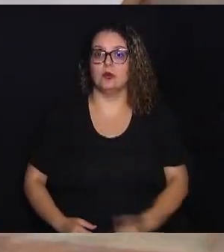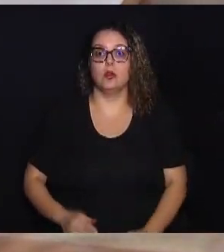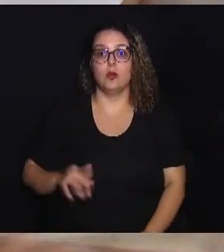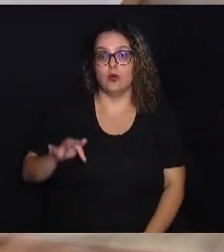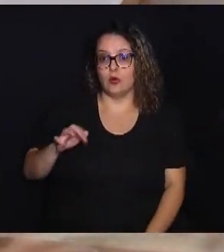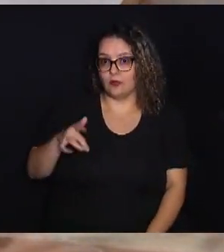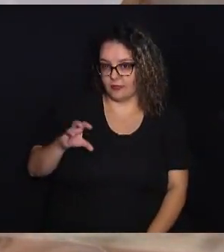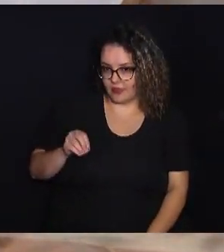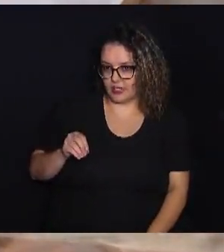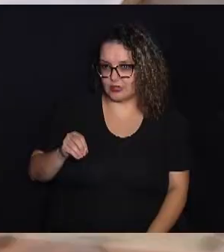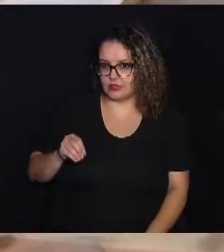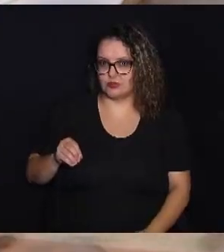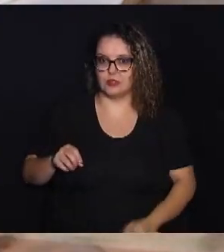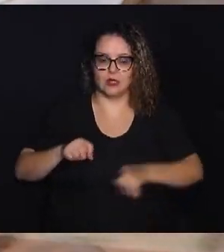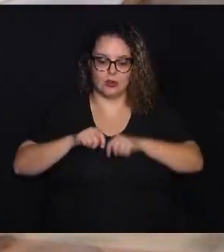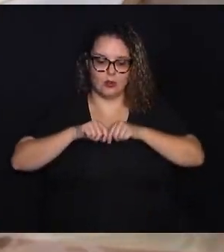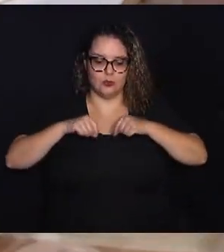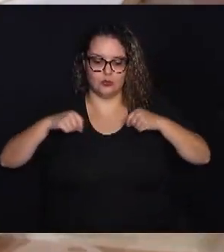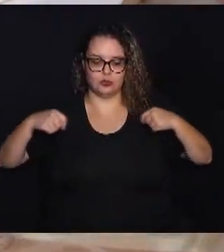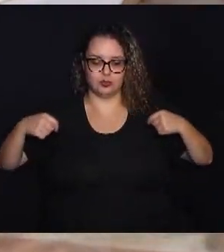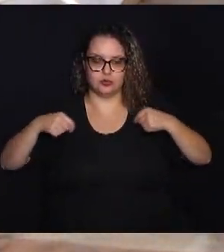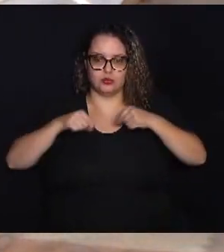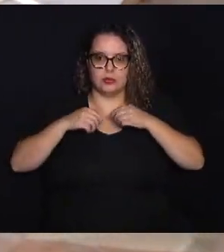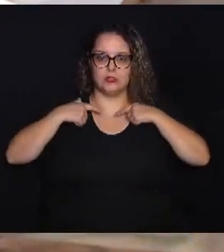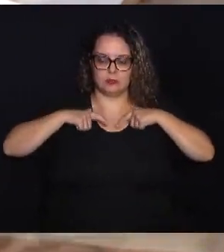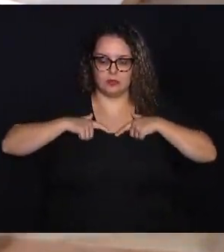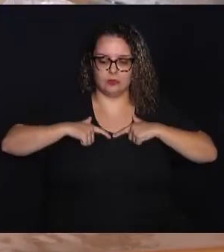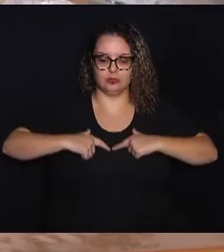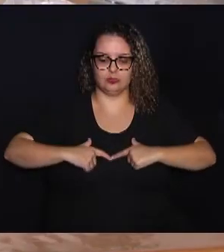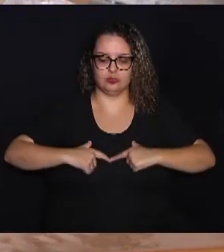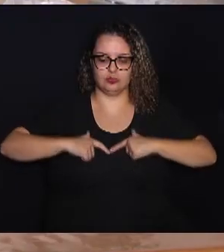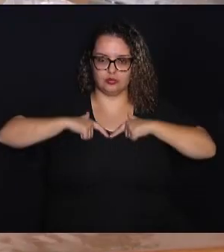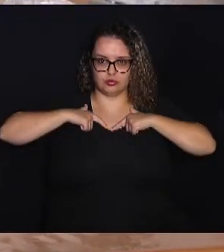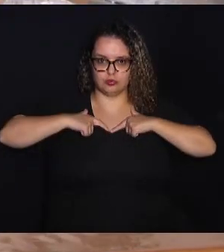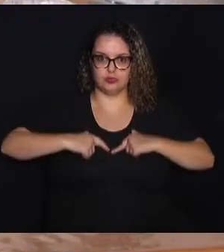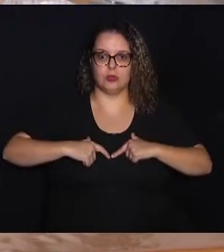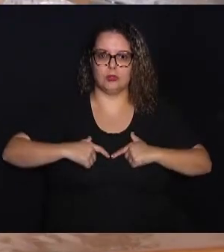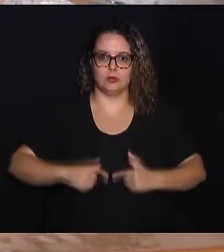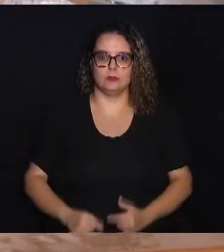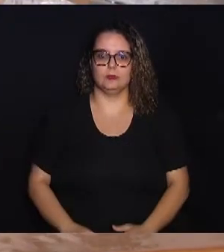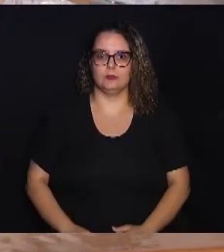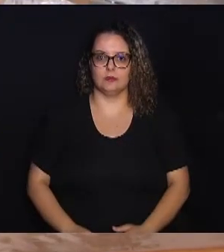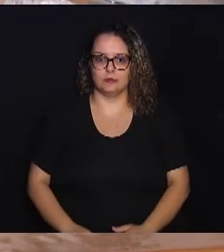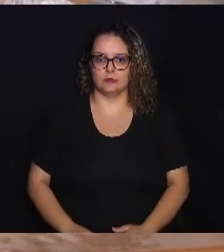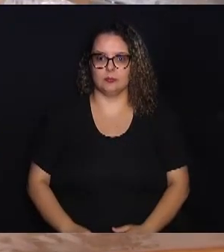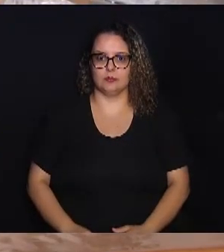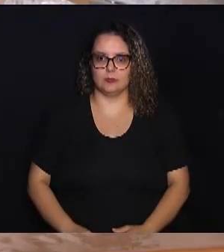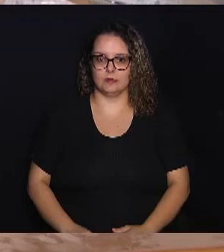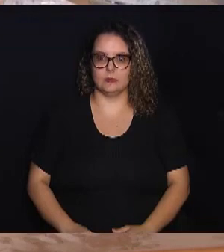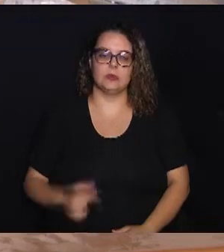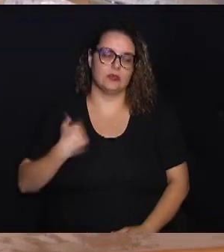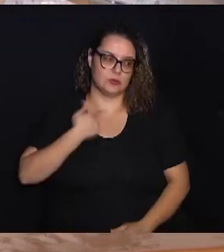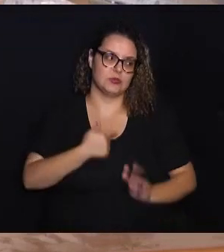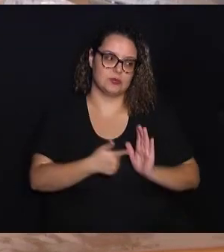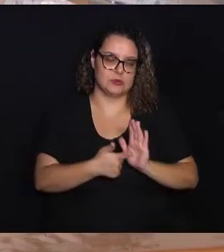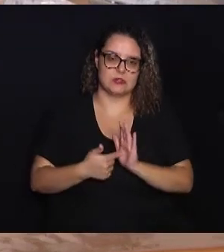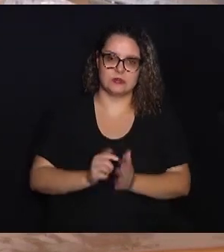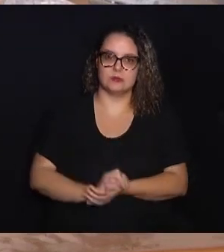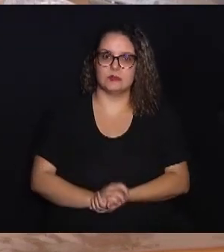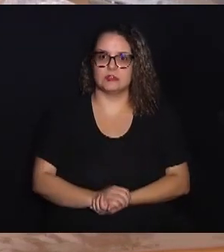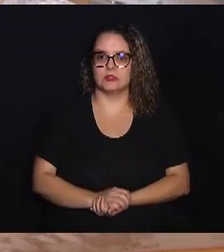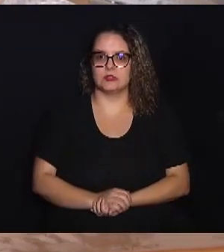ela já tá lixada, então ela tá bem lisinha aqui em volta. E pessoal, pelo formato, às vezes você de casa pode achar que é